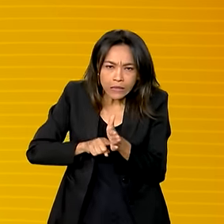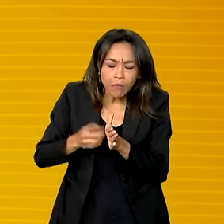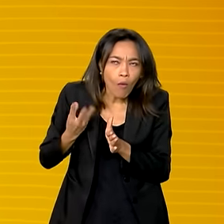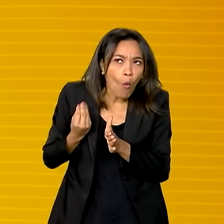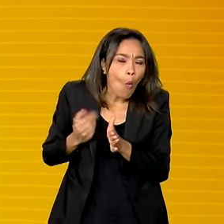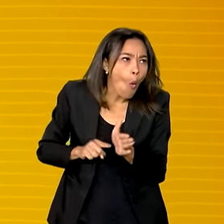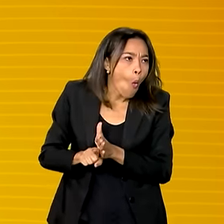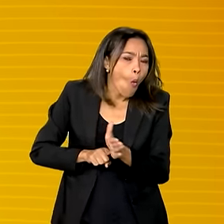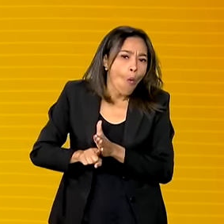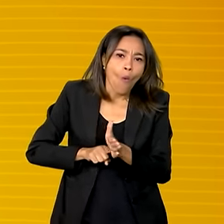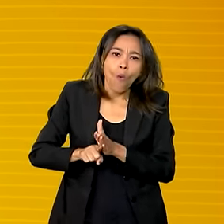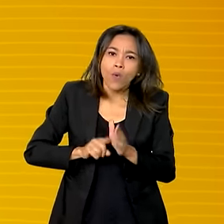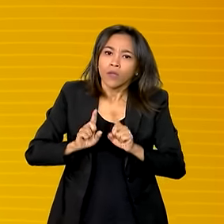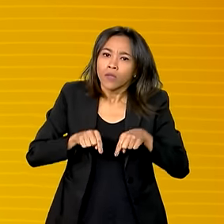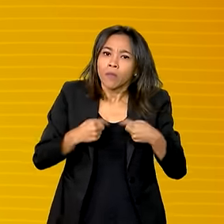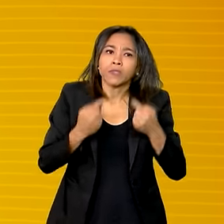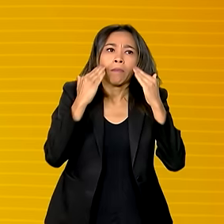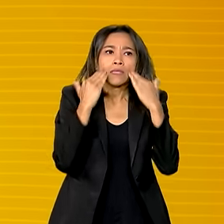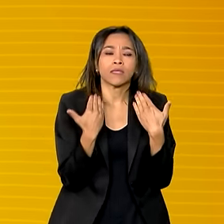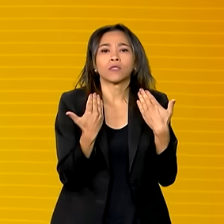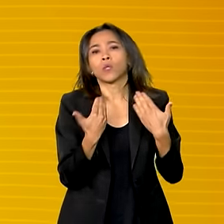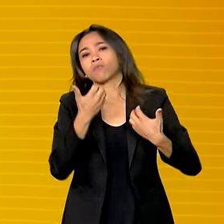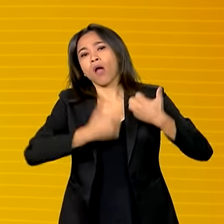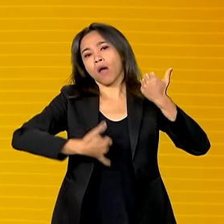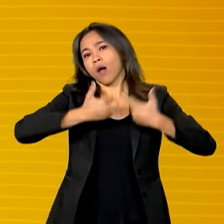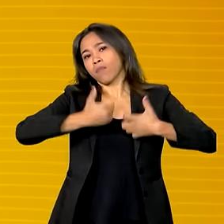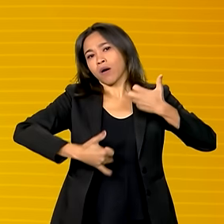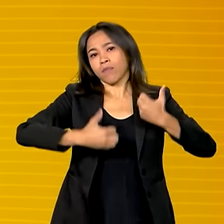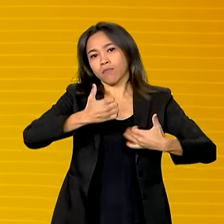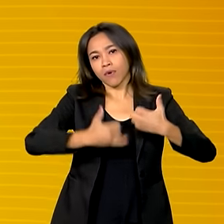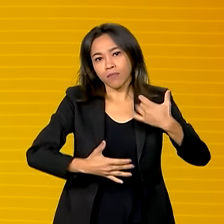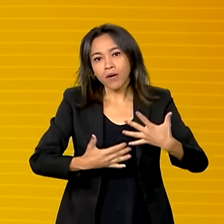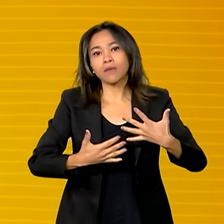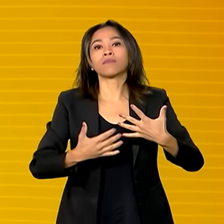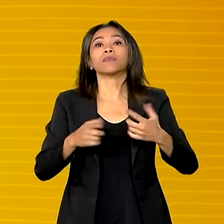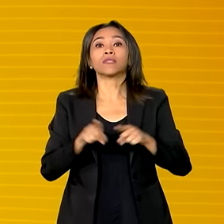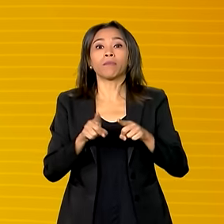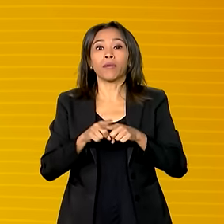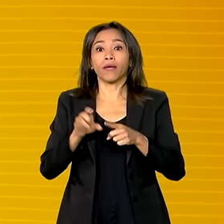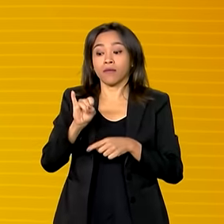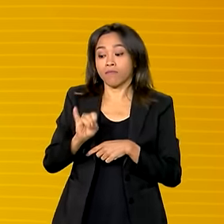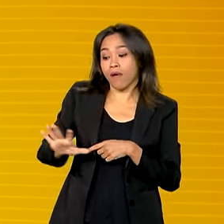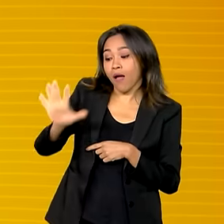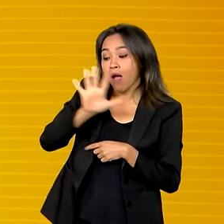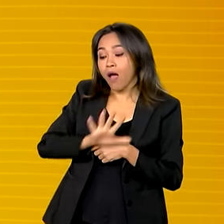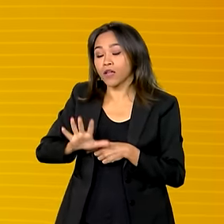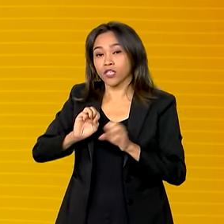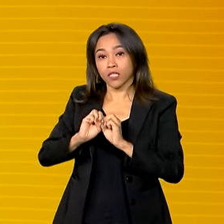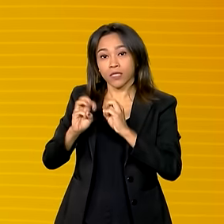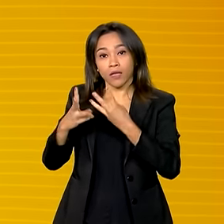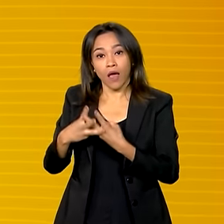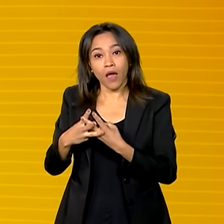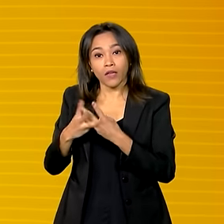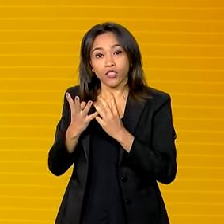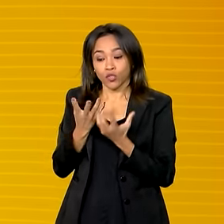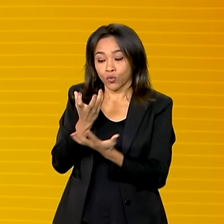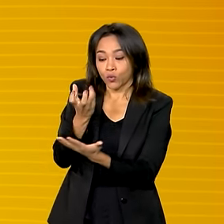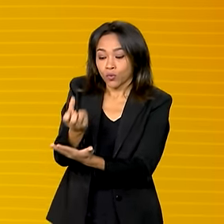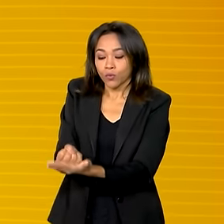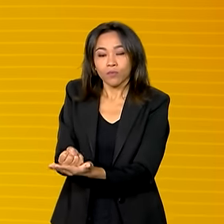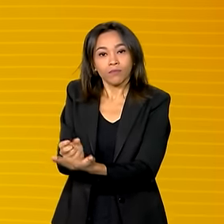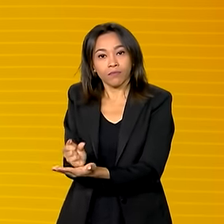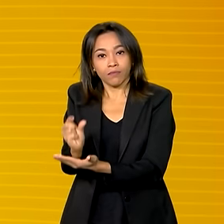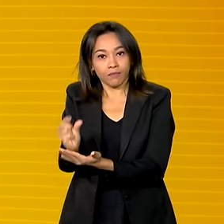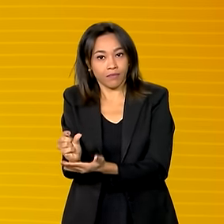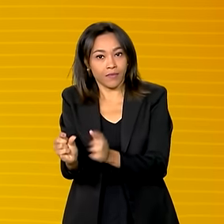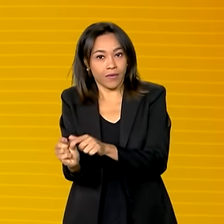pesquisas, trabalhos, apresentações, até a exportação de imagens e slides para pendrives também